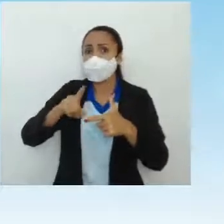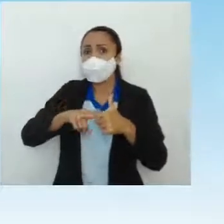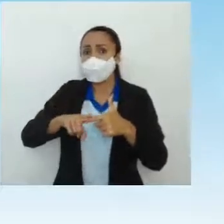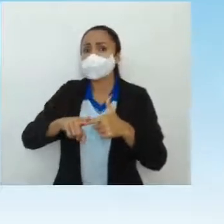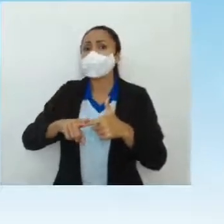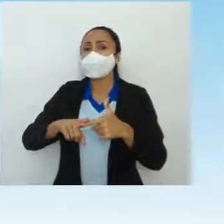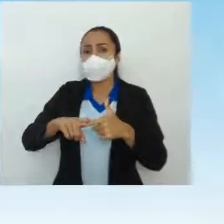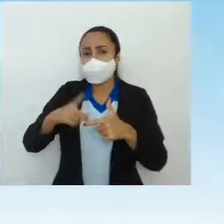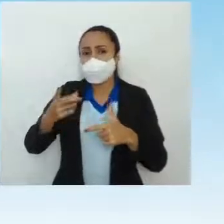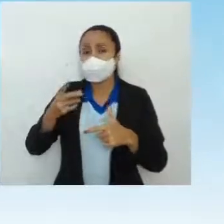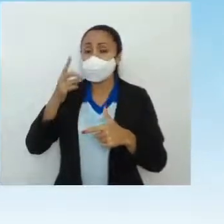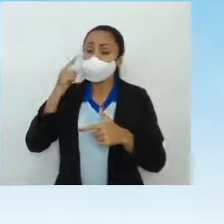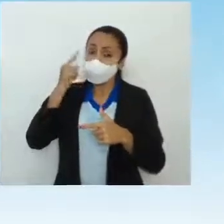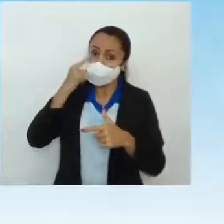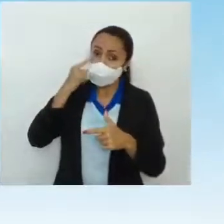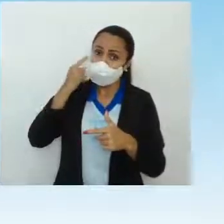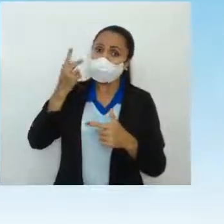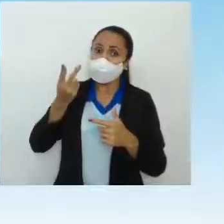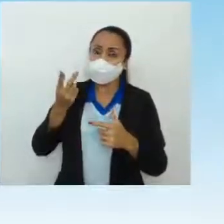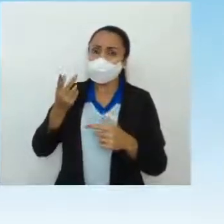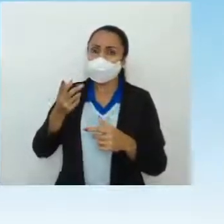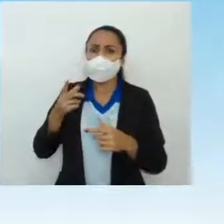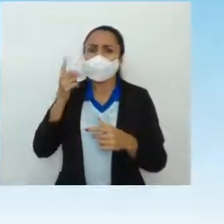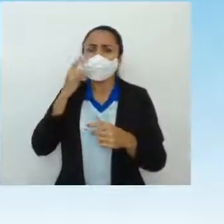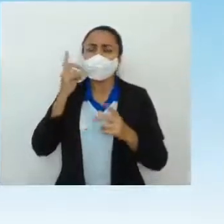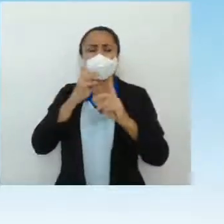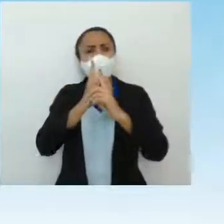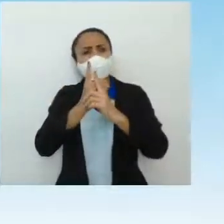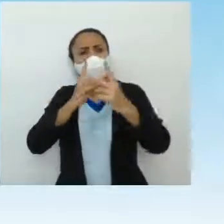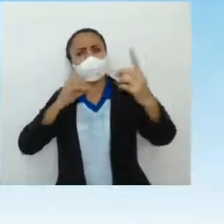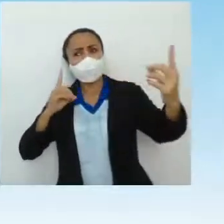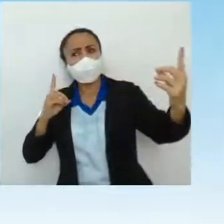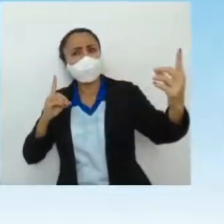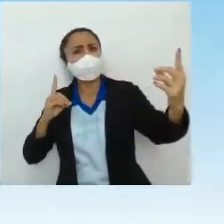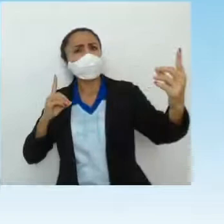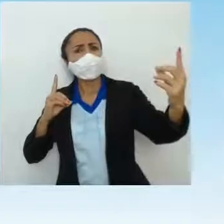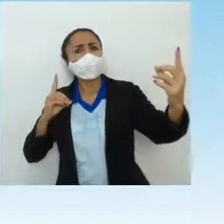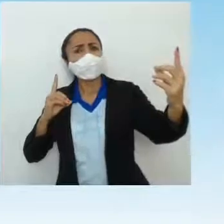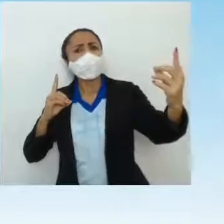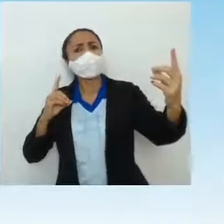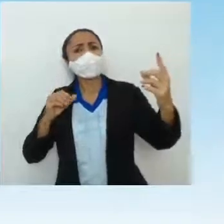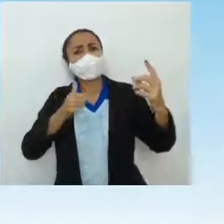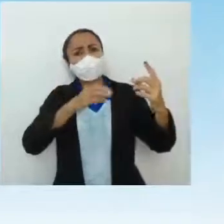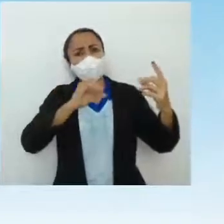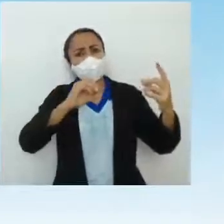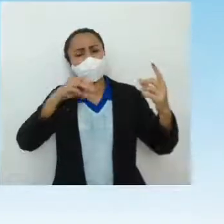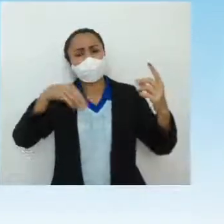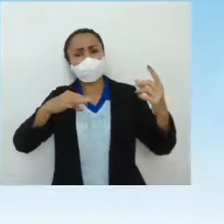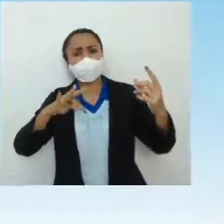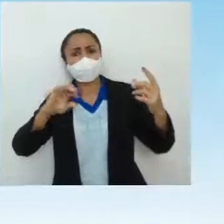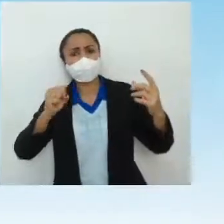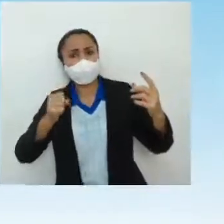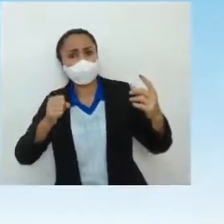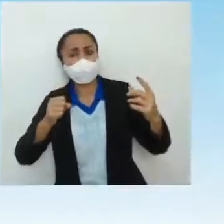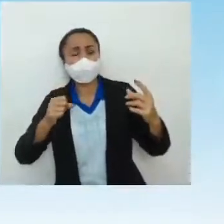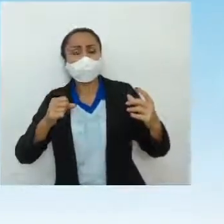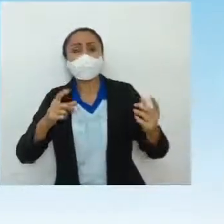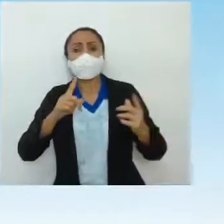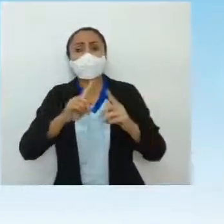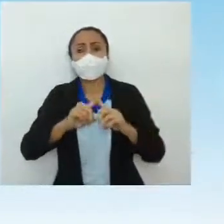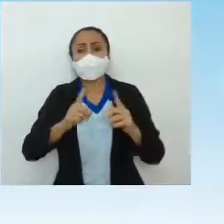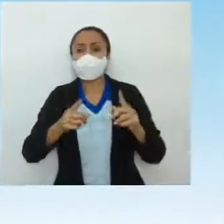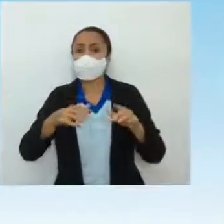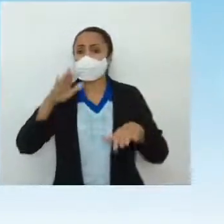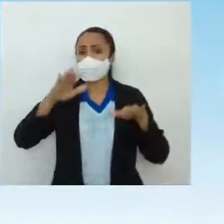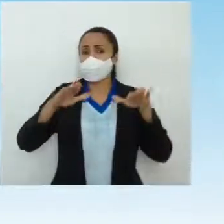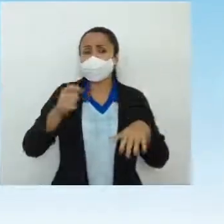acuidade visual, é necessário que aquela imagem ela não esteja a uma distância de 100 metros, mas sim uma distância talvez de